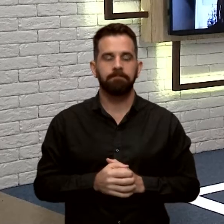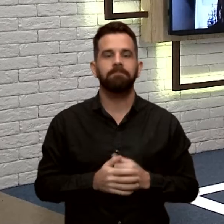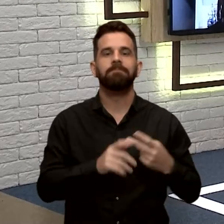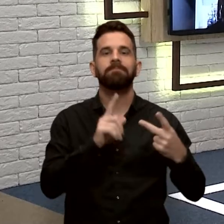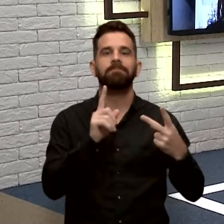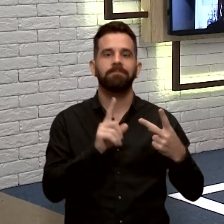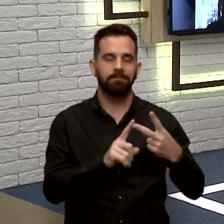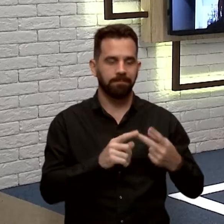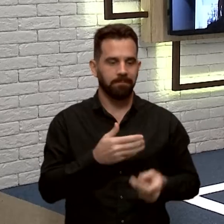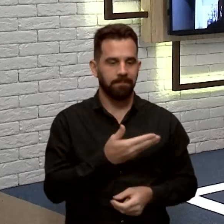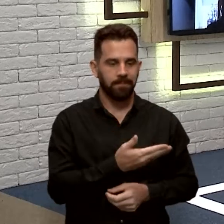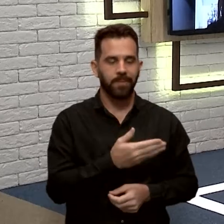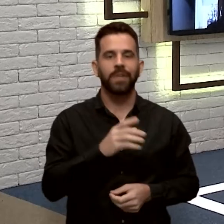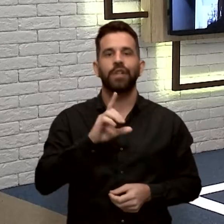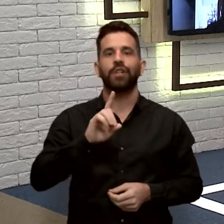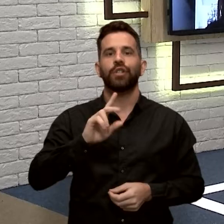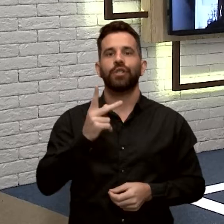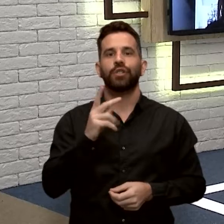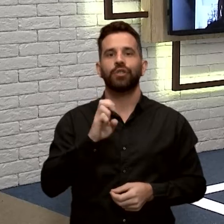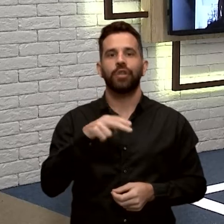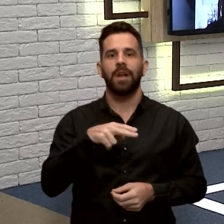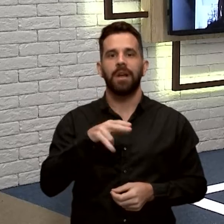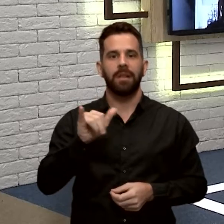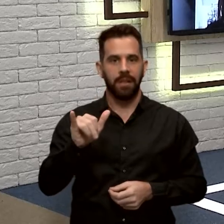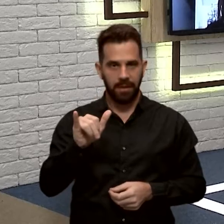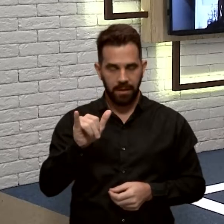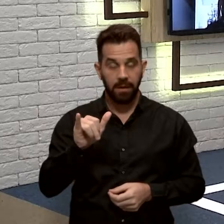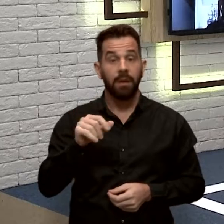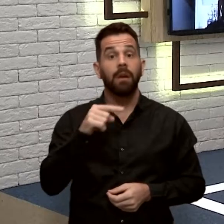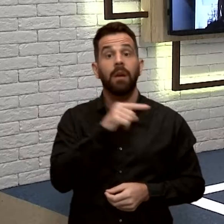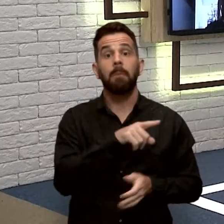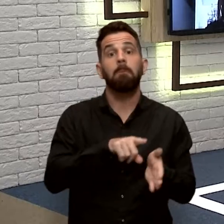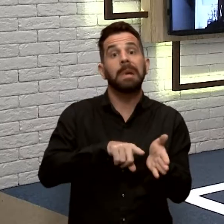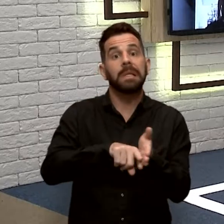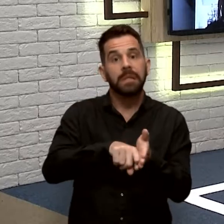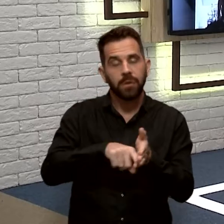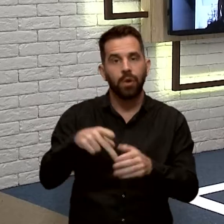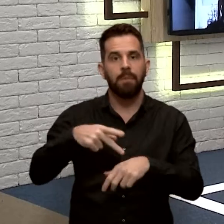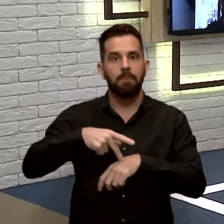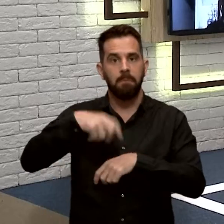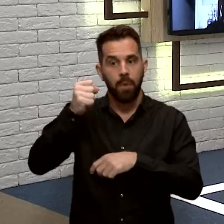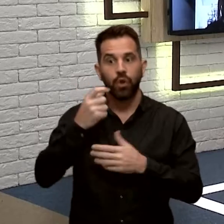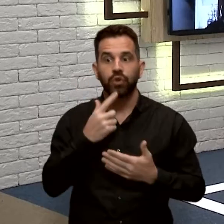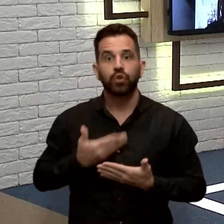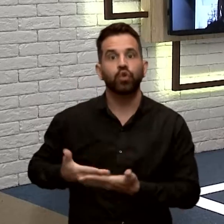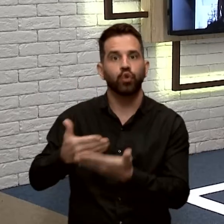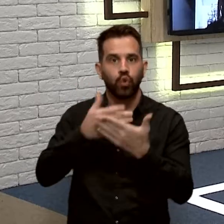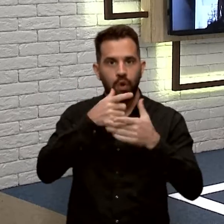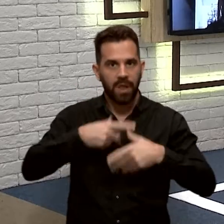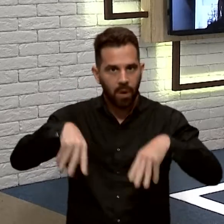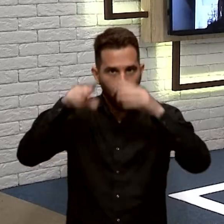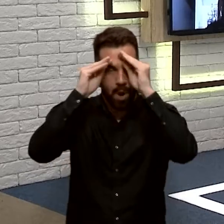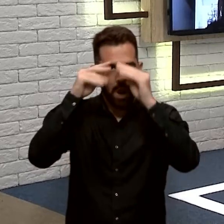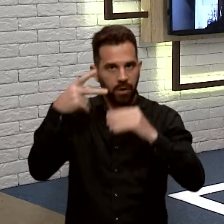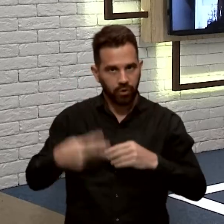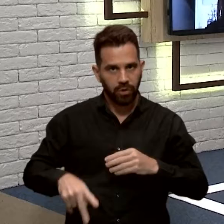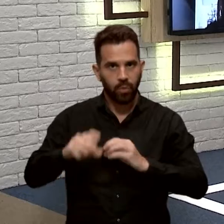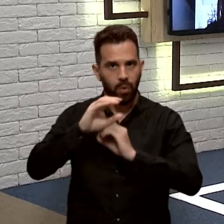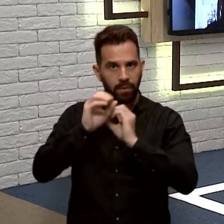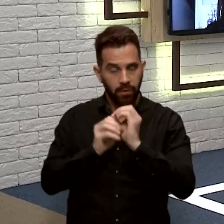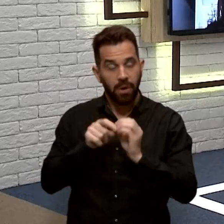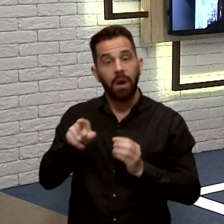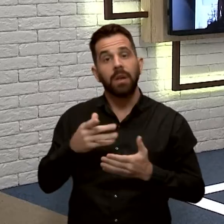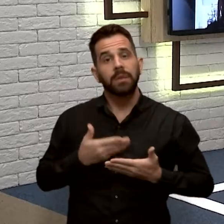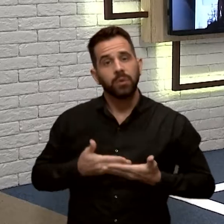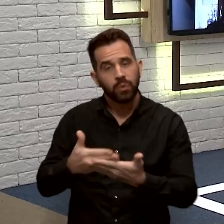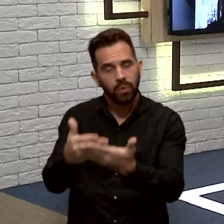a Jenny Iordani, ela é pesquisadora da pós em Estudos da Linguagem aqui da UFG, e ela desenvolveu um estudo sobre a